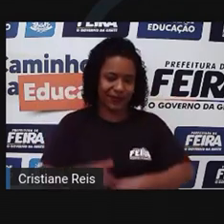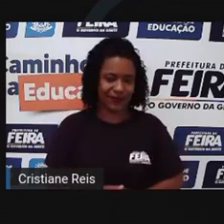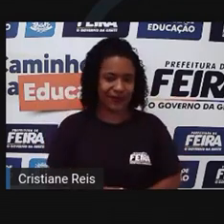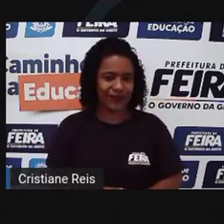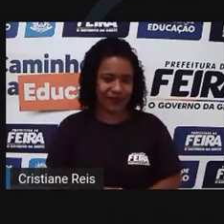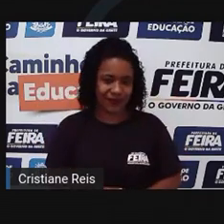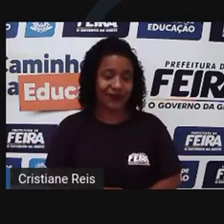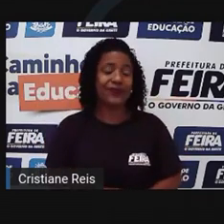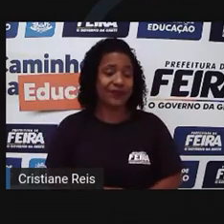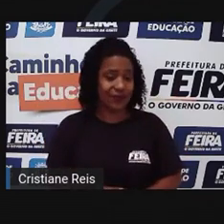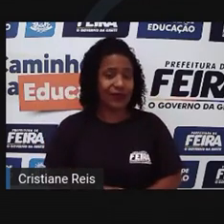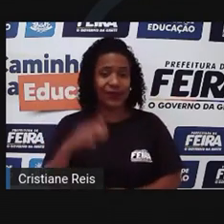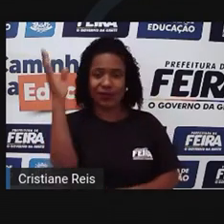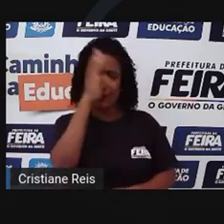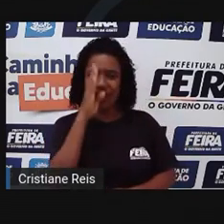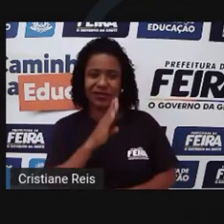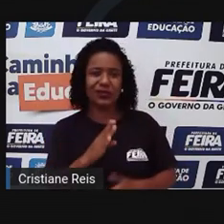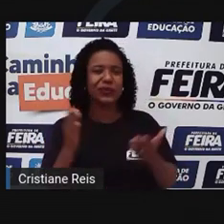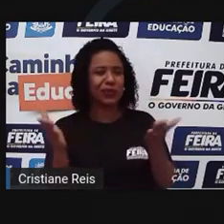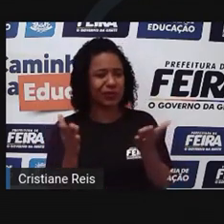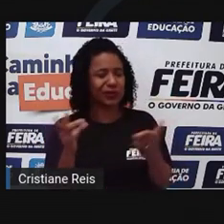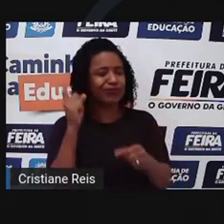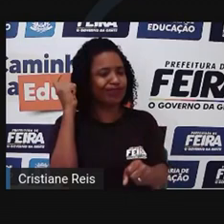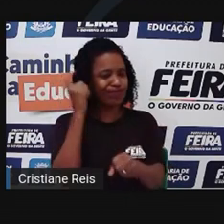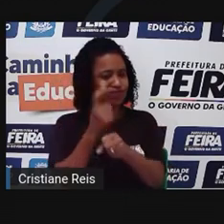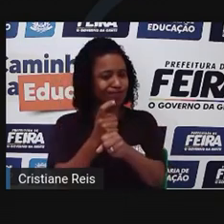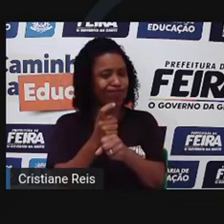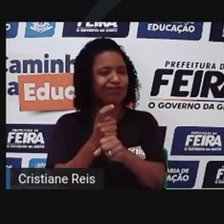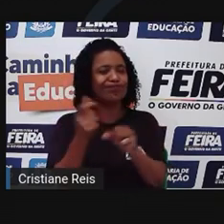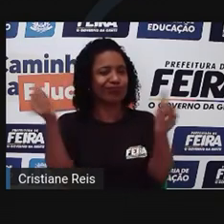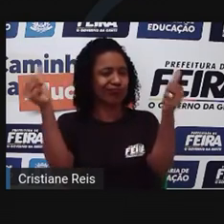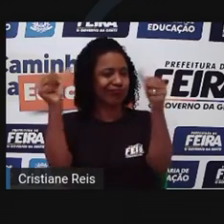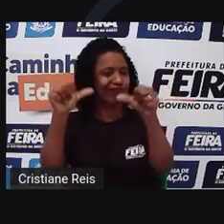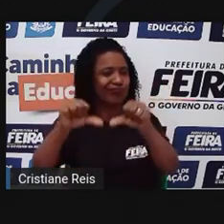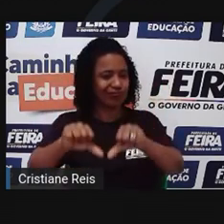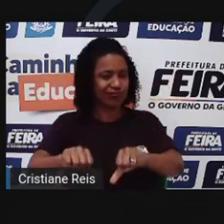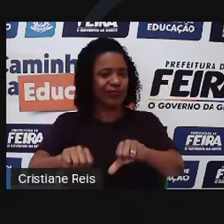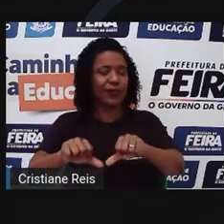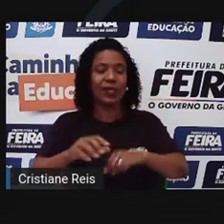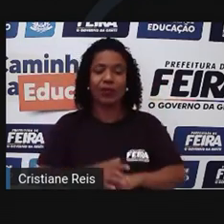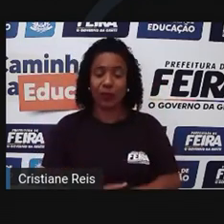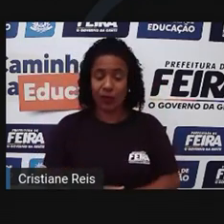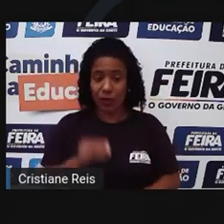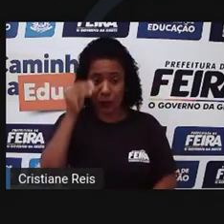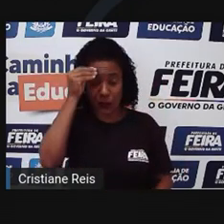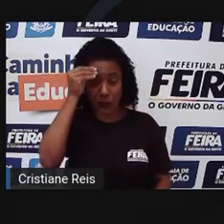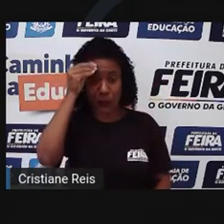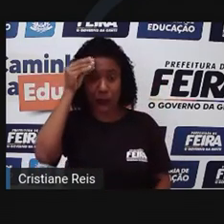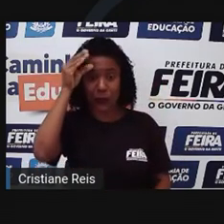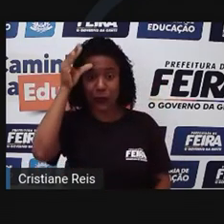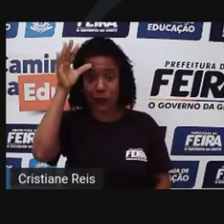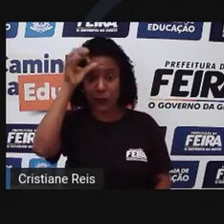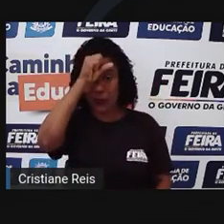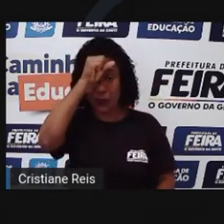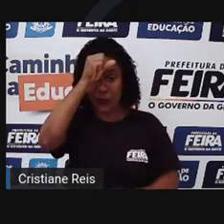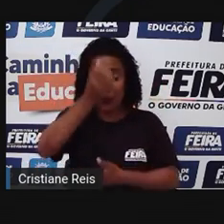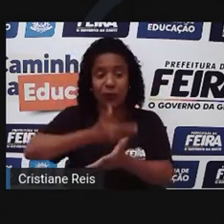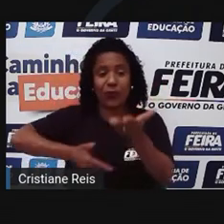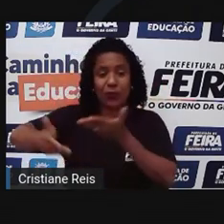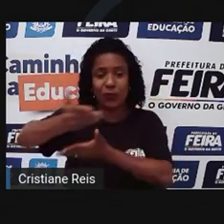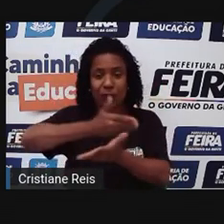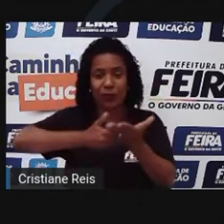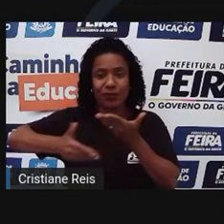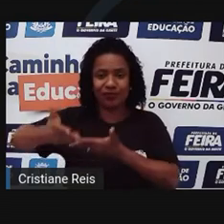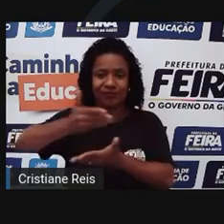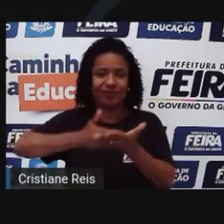hoje... é fruto de ignorância, né? É fruto de uma ausência de conhecimento. Nós estamos discutindo se a Terra é redonda,